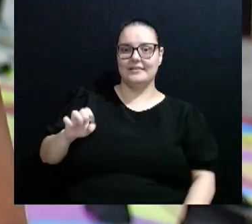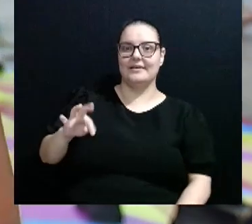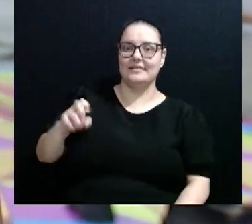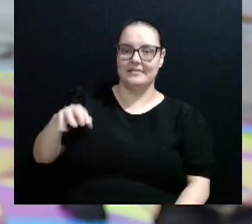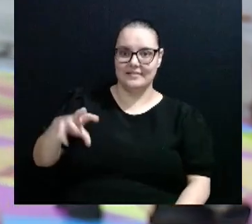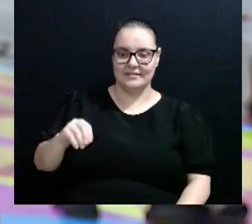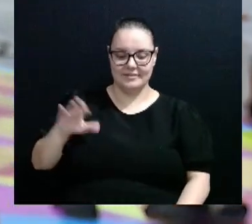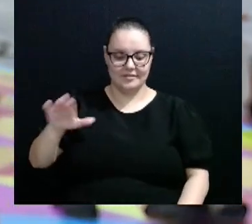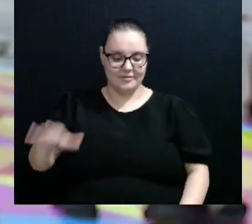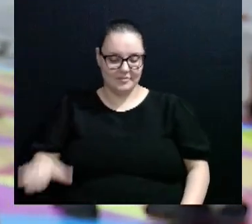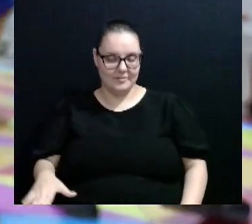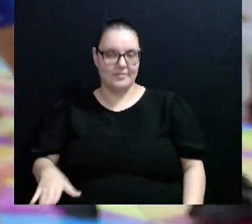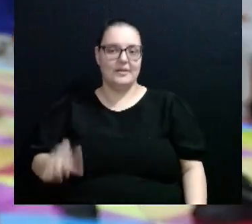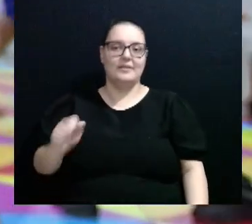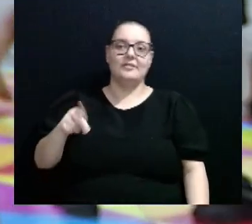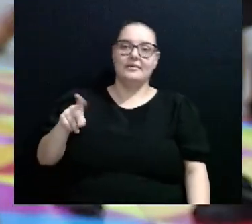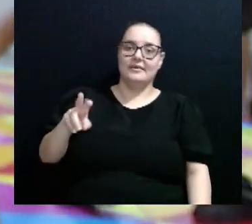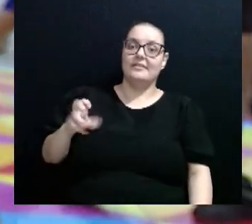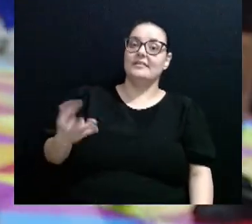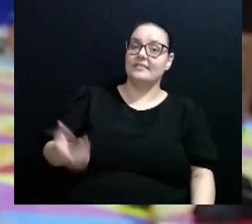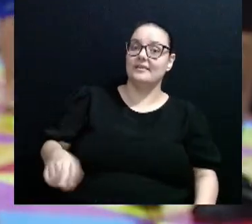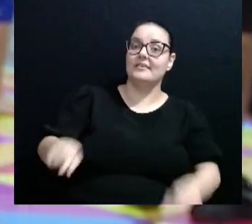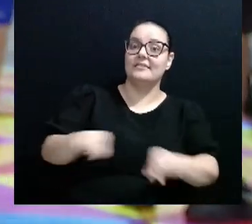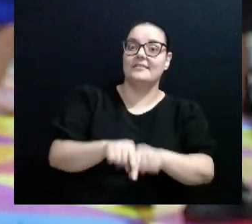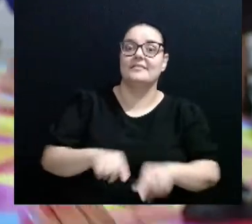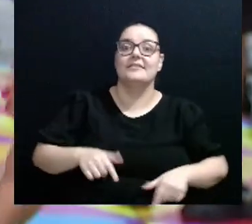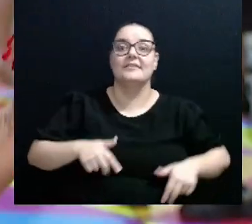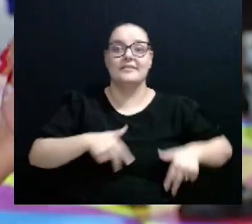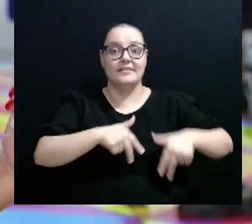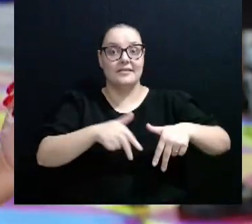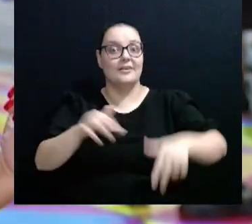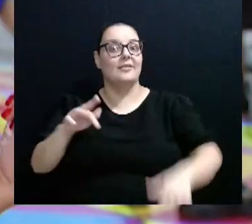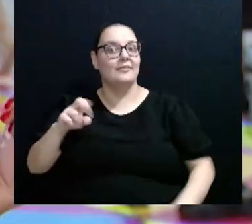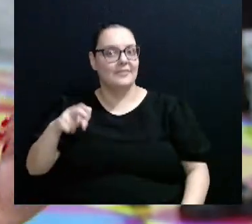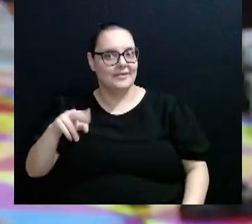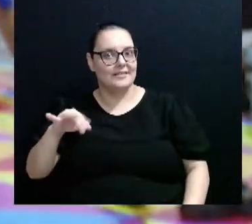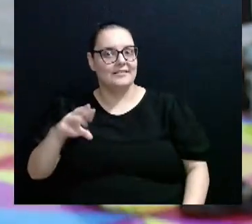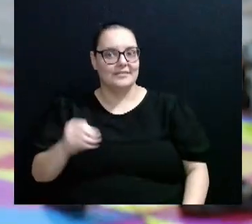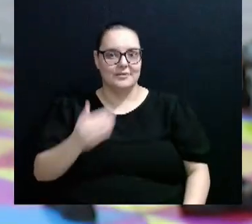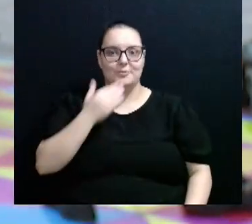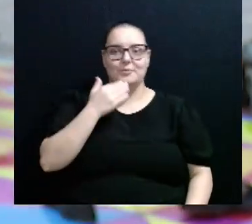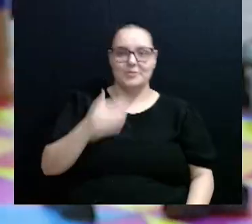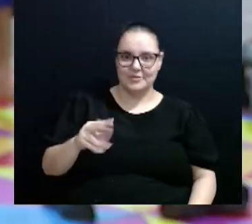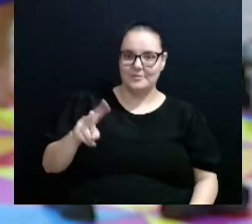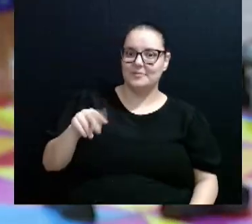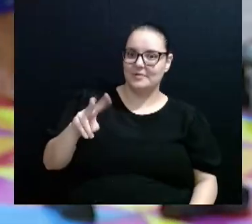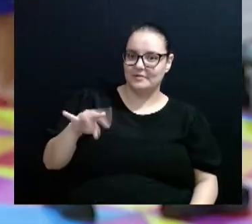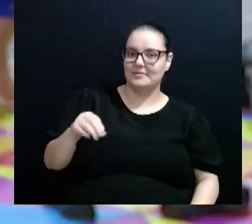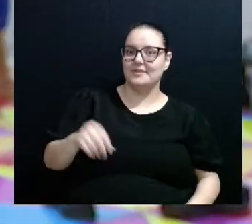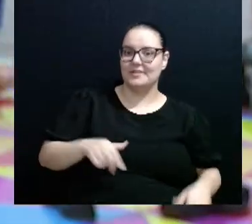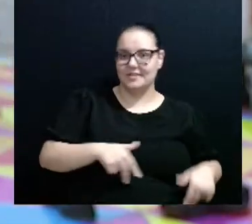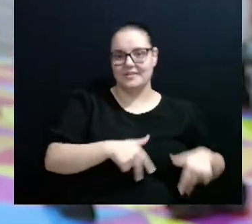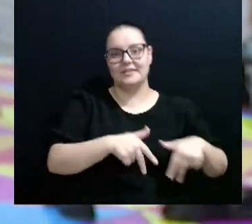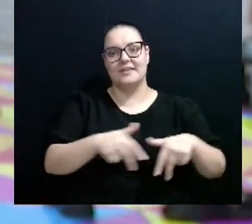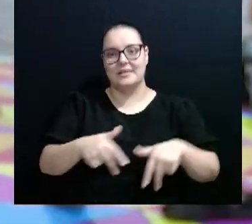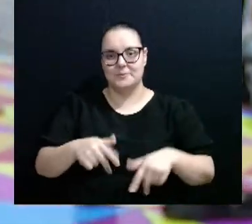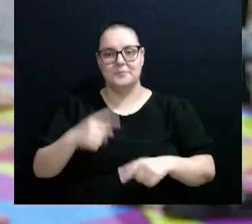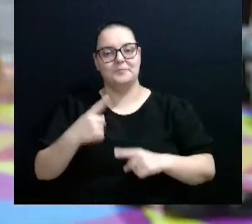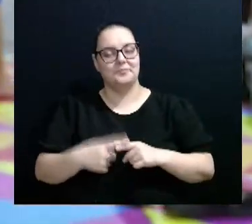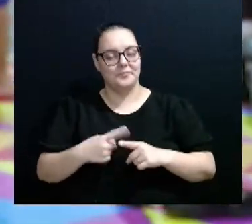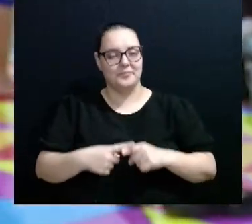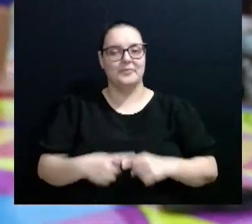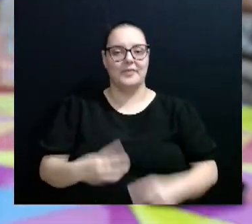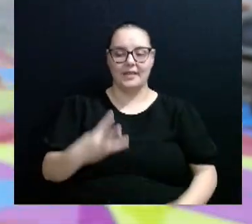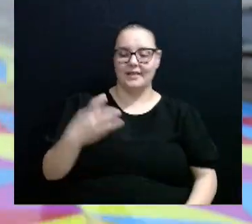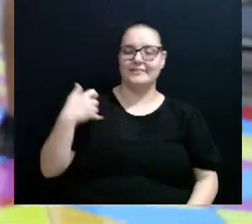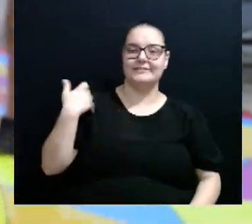André já pode, inclusive, trazer o Francisco. Eu pedi para a Viviane trazer o Francisco aqui, porque a partir dos 3 anos